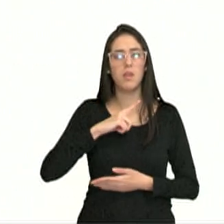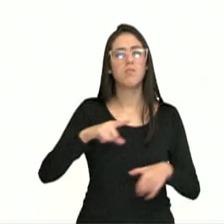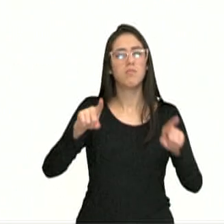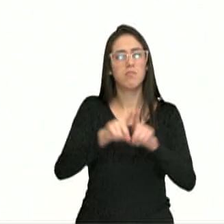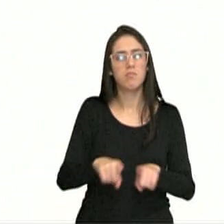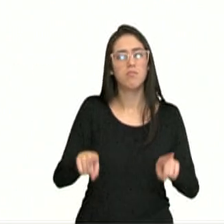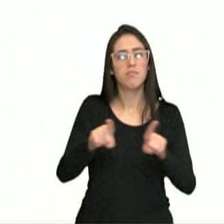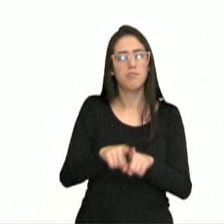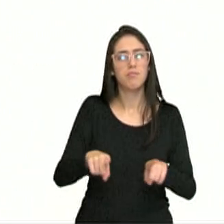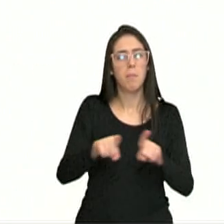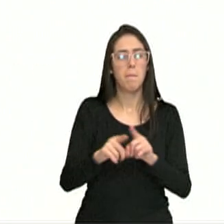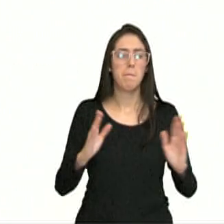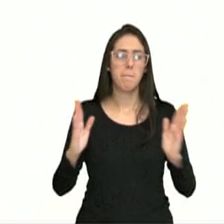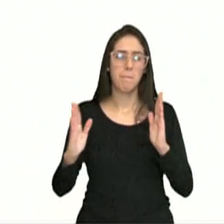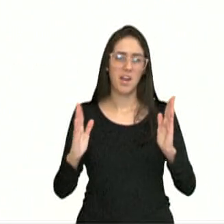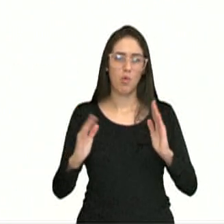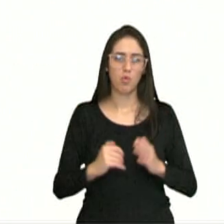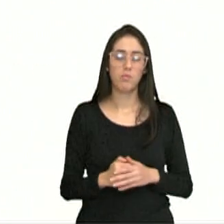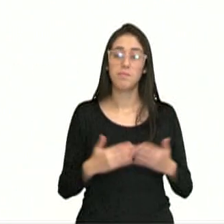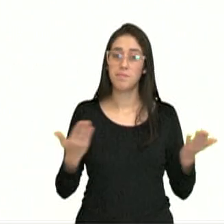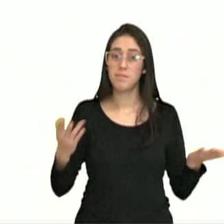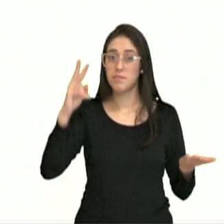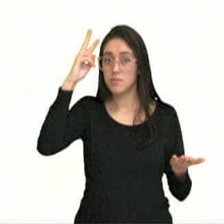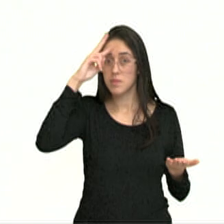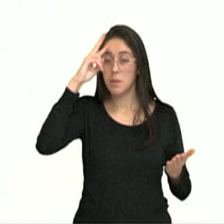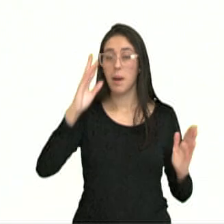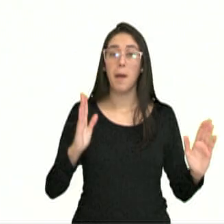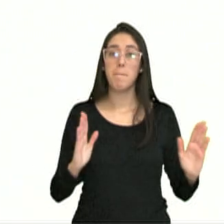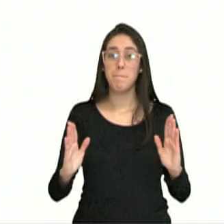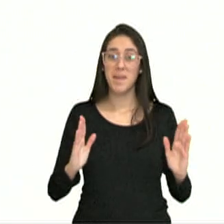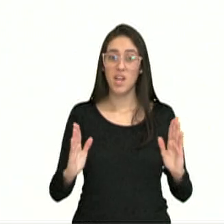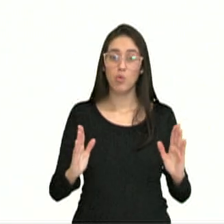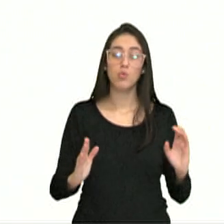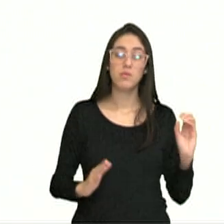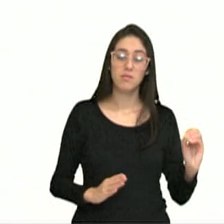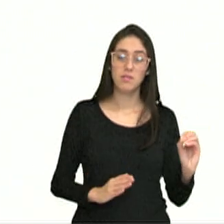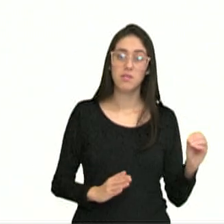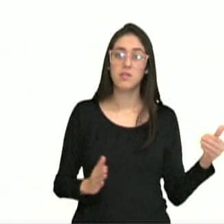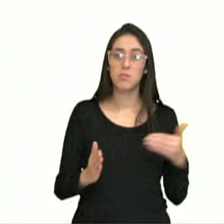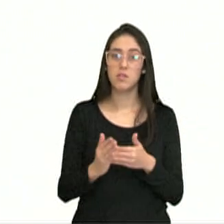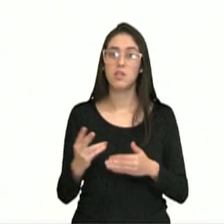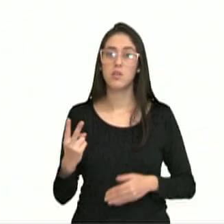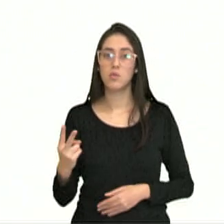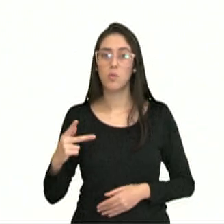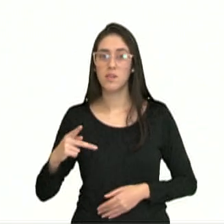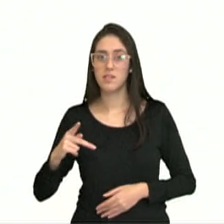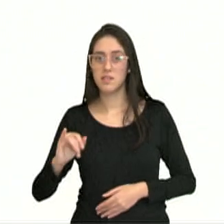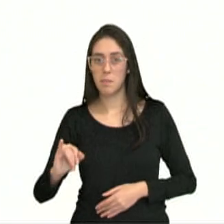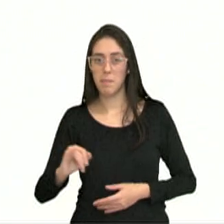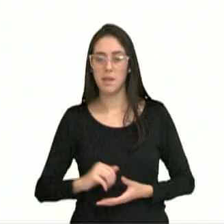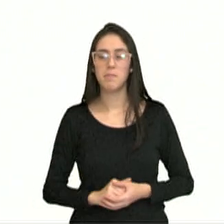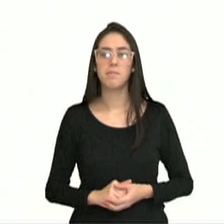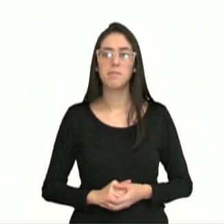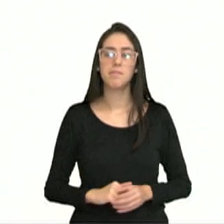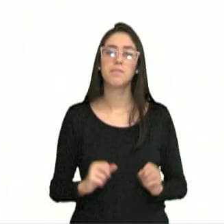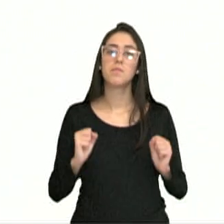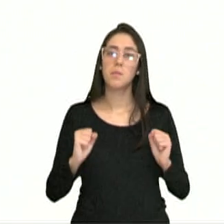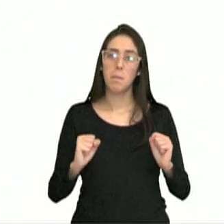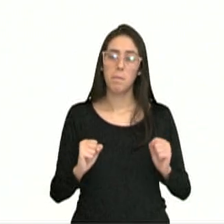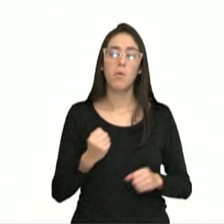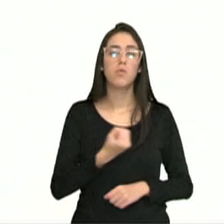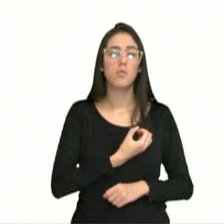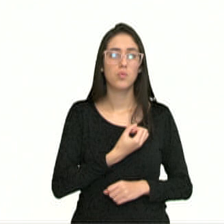repetições dos períodos. Lembrando que o período ele vai de 0 a 2π e eu posso ter